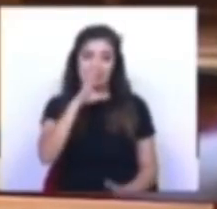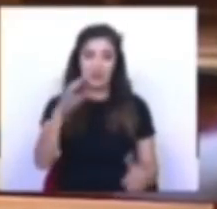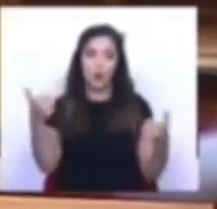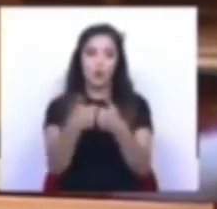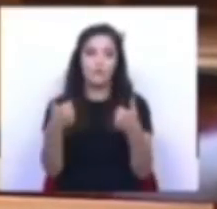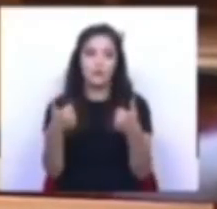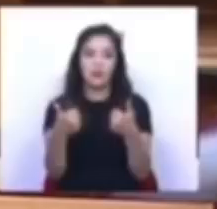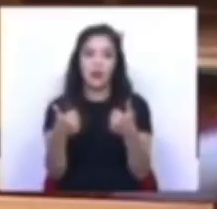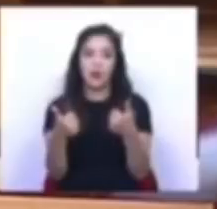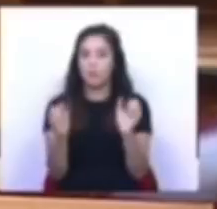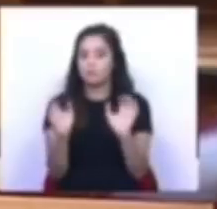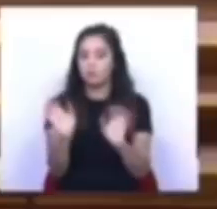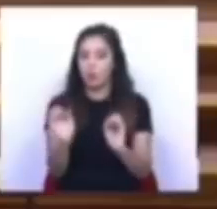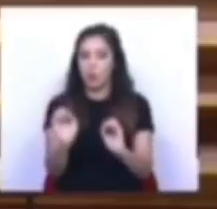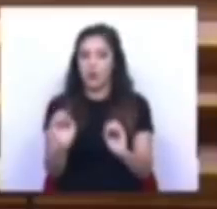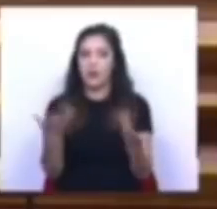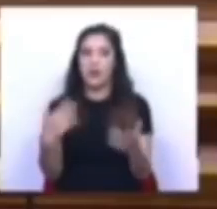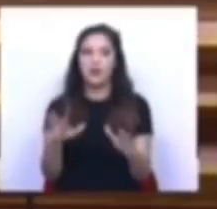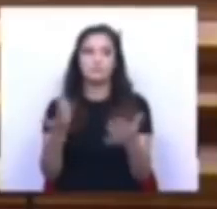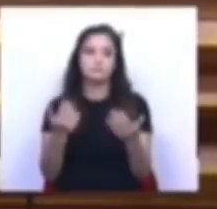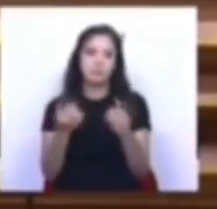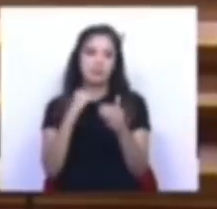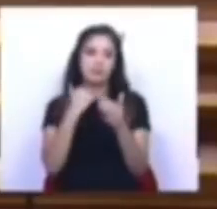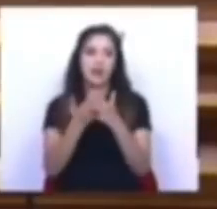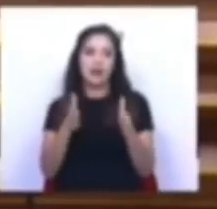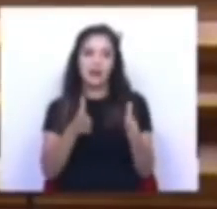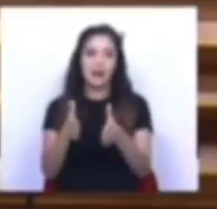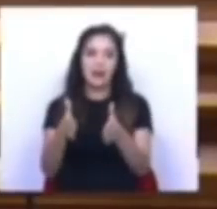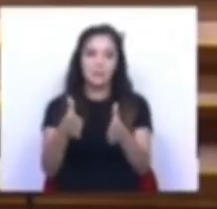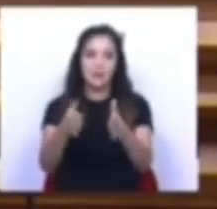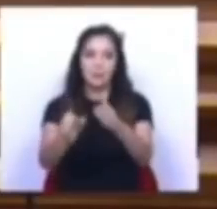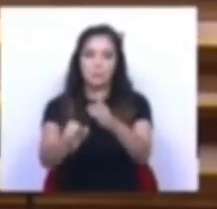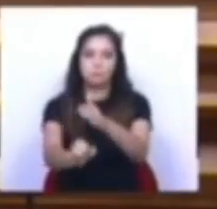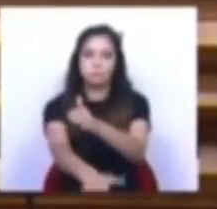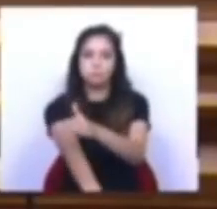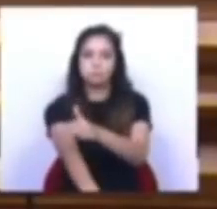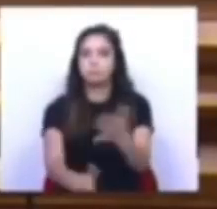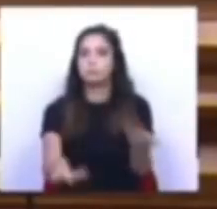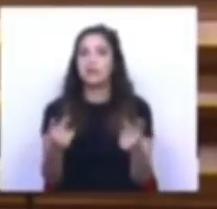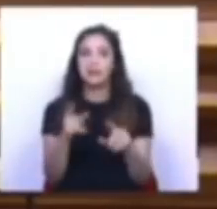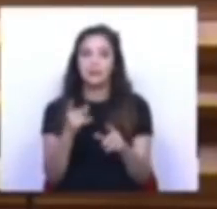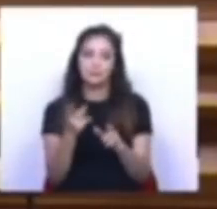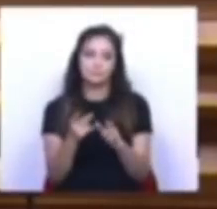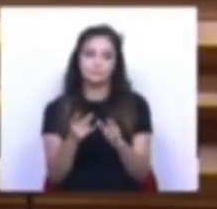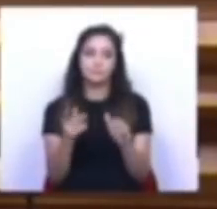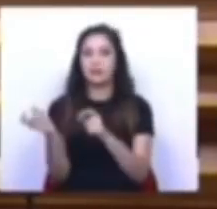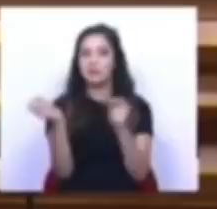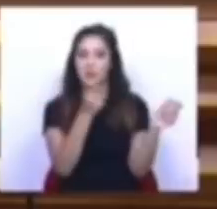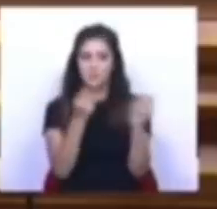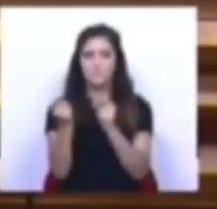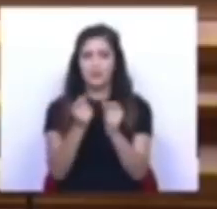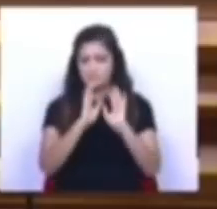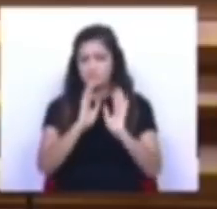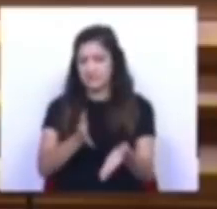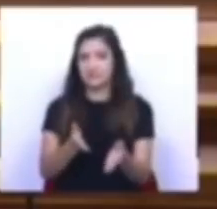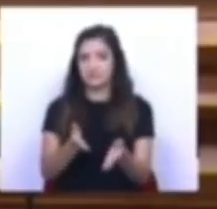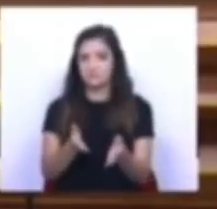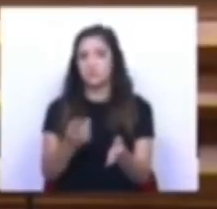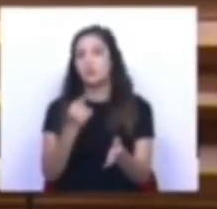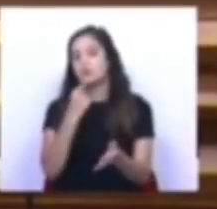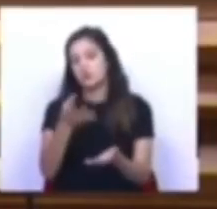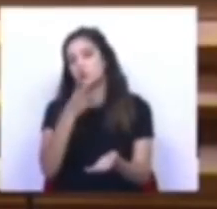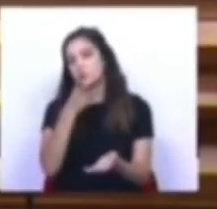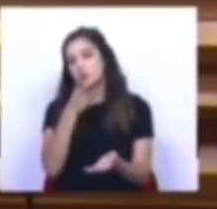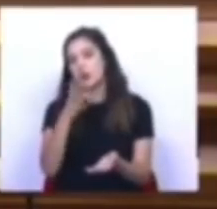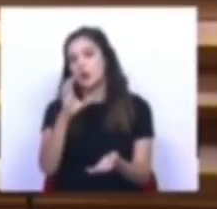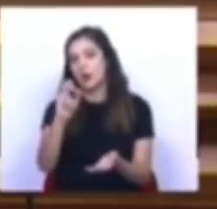competitividade, é o caminho para o enterro, Sr. Deputado, e, portanto, prova que este debate é efetivamente necessário. E o que dizer do Sr. Deputado